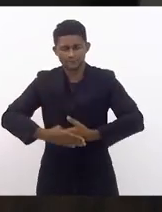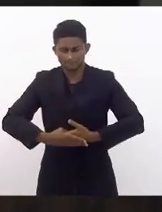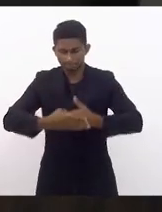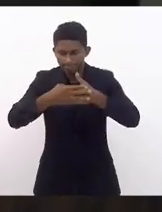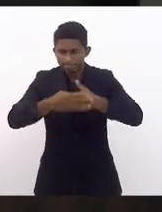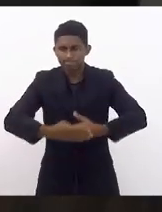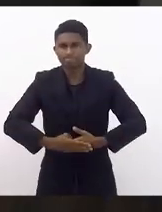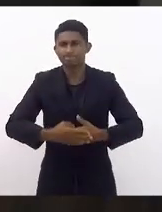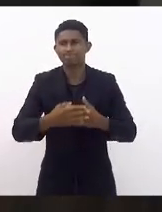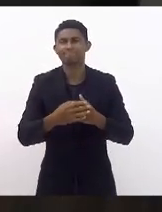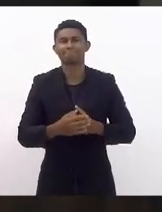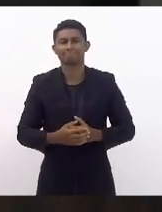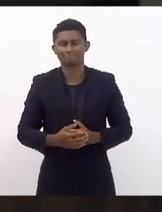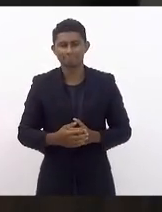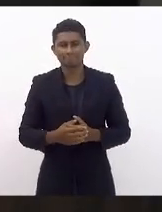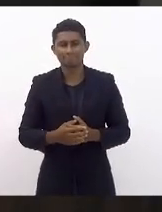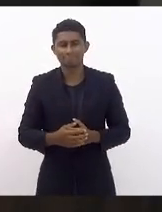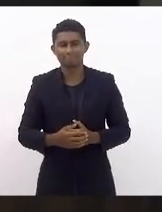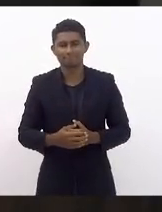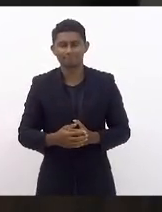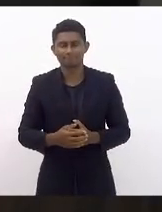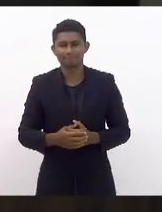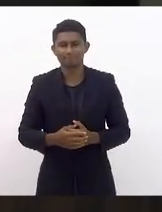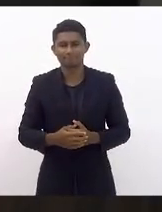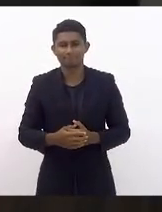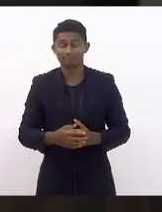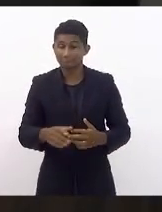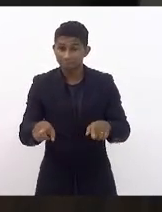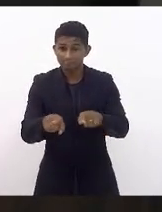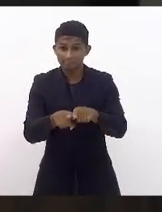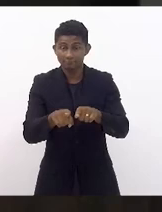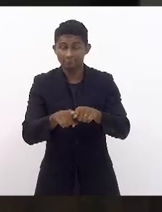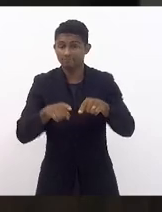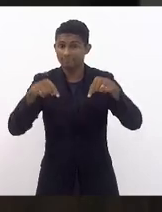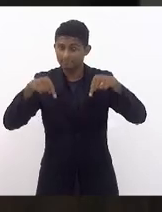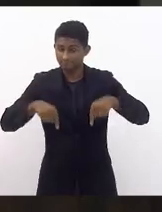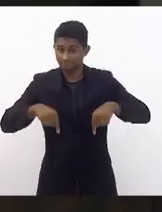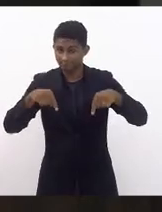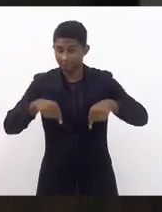Ok, obrigada. E, nesse momento,